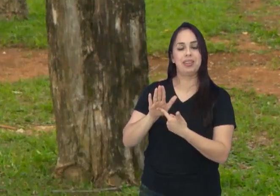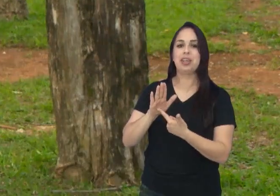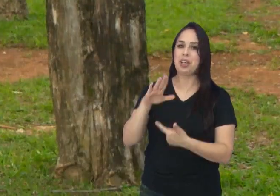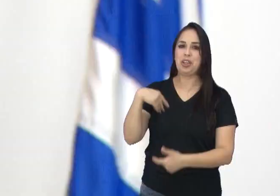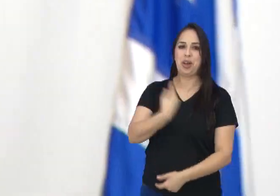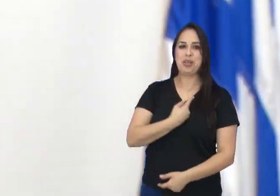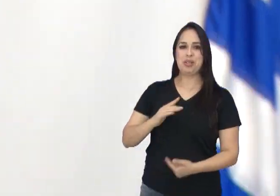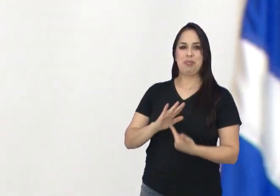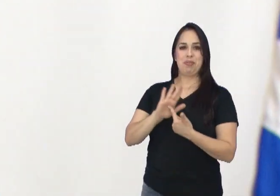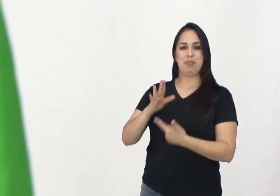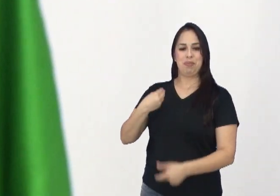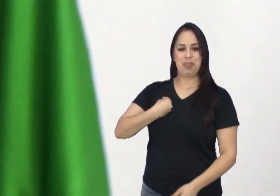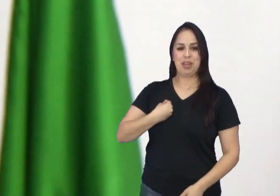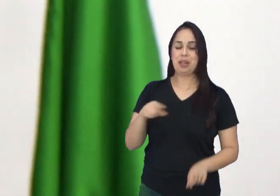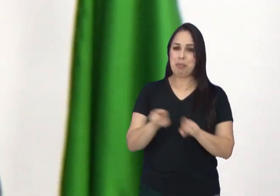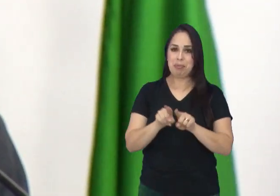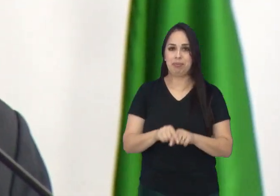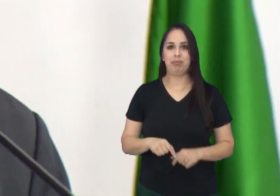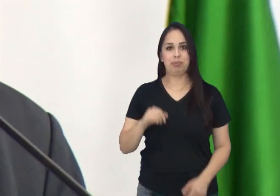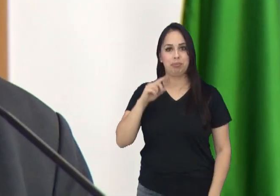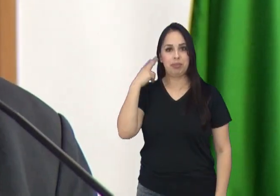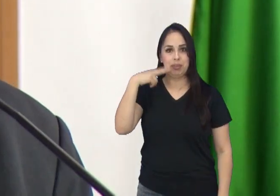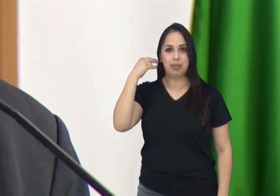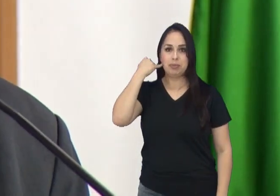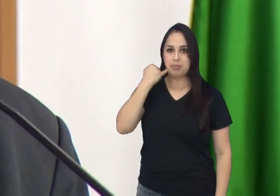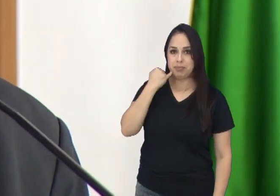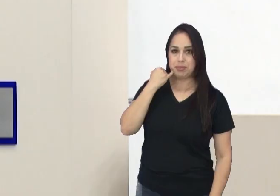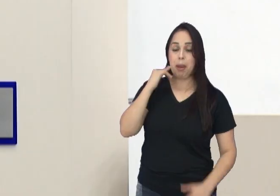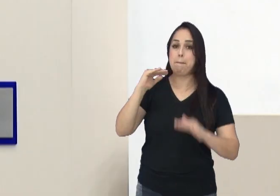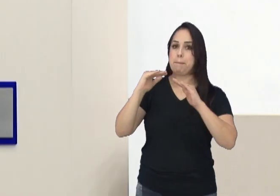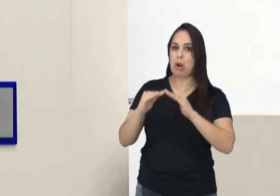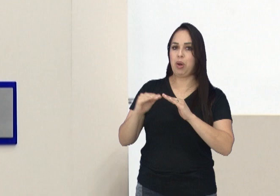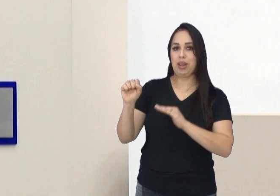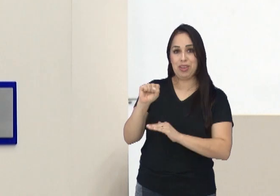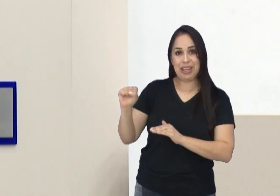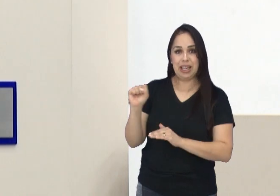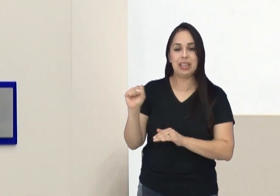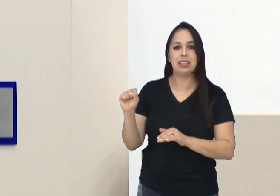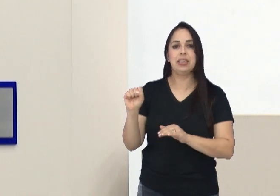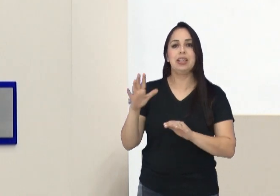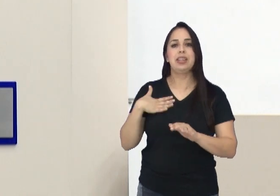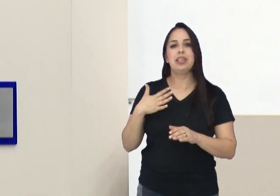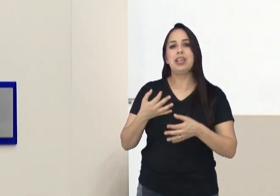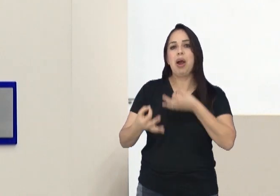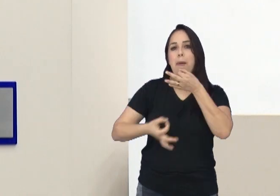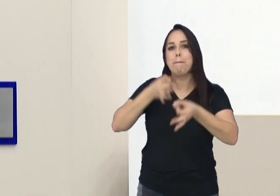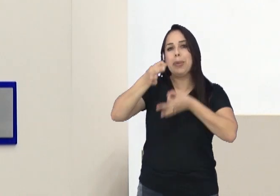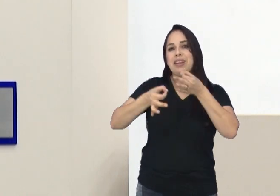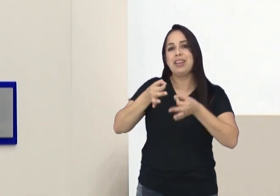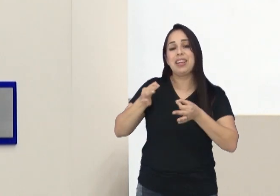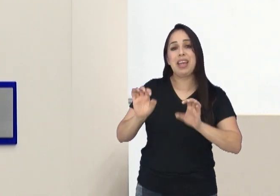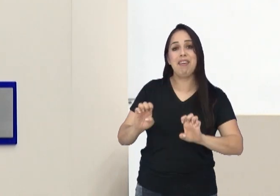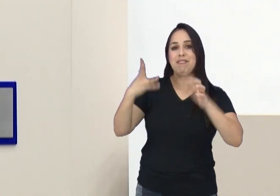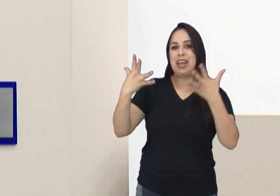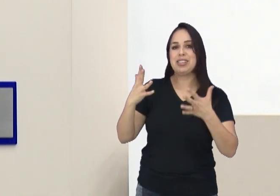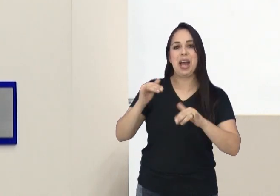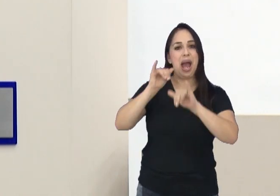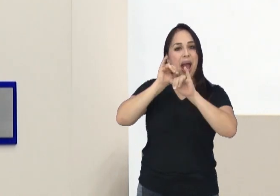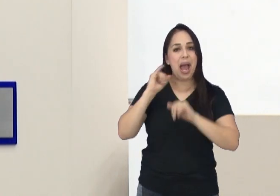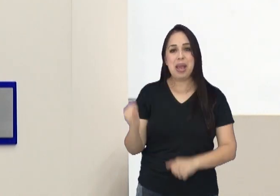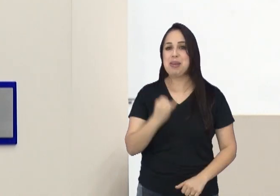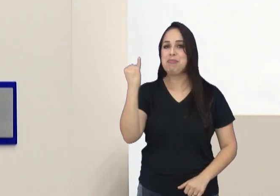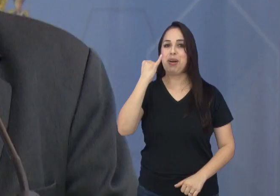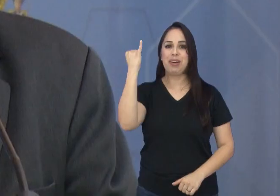existe também. O vereador Zé Luiz é morador do bairro e argumenta que uma festa como esta é importante para levar diversão